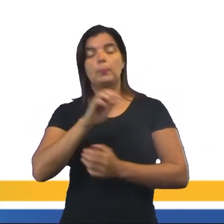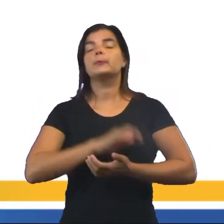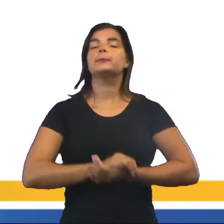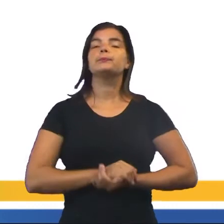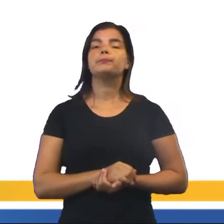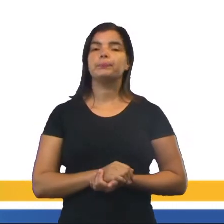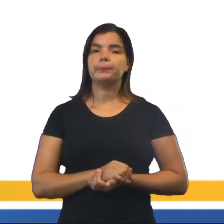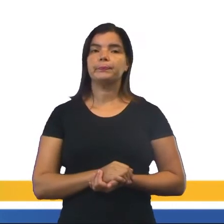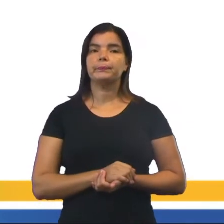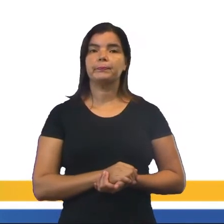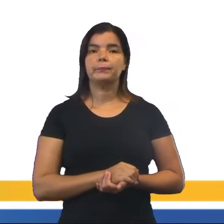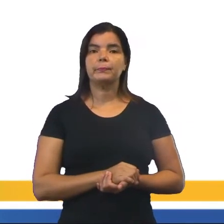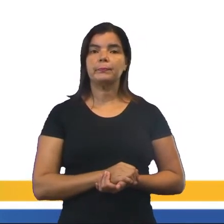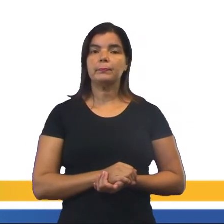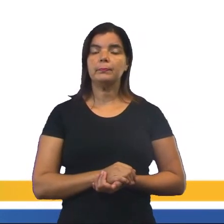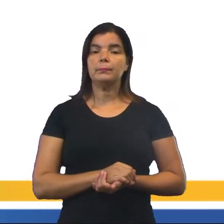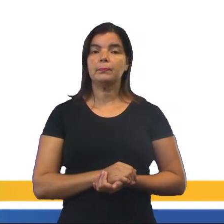Carino.